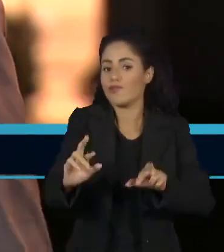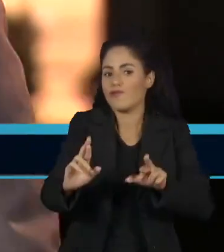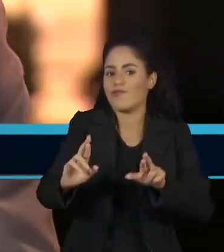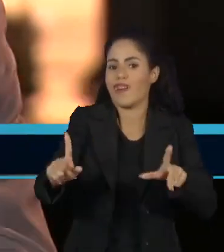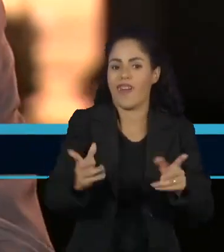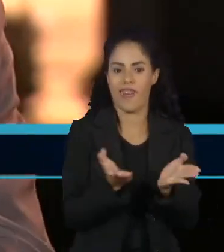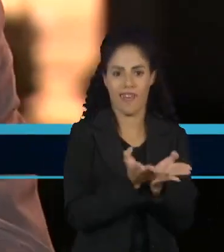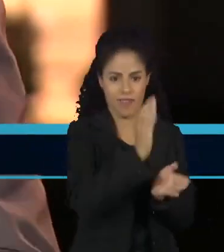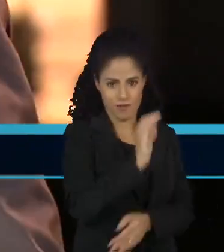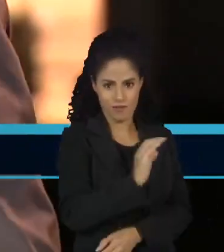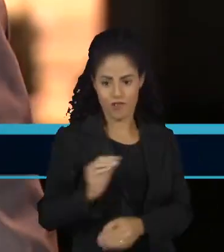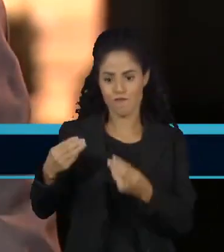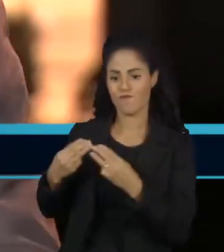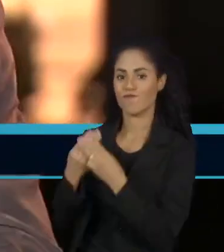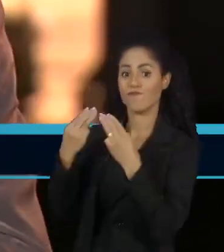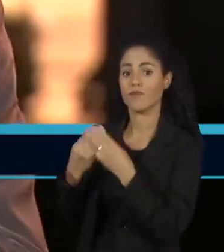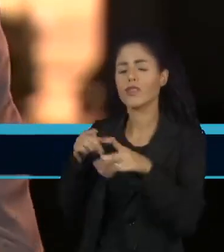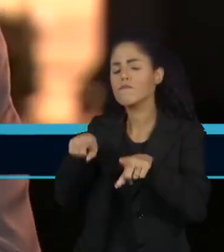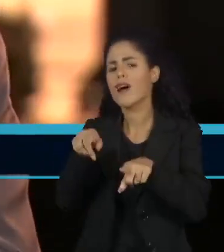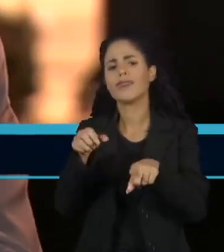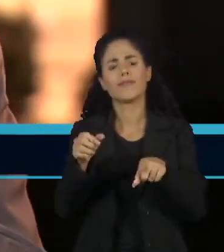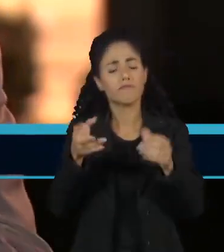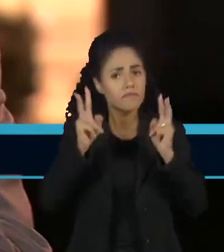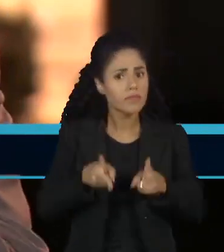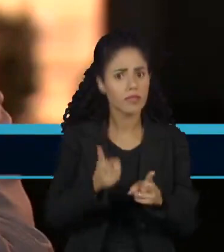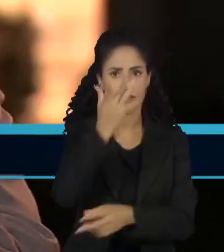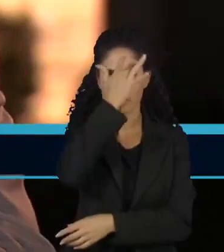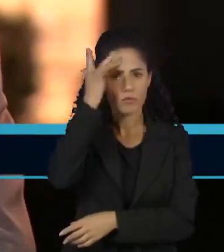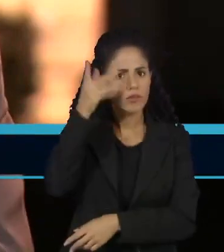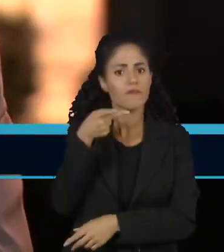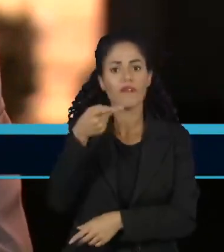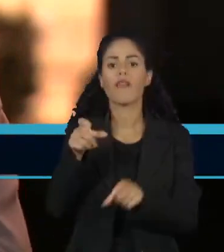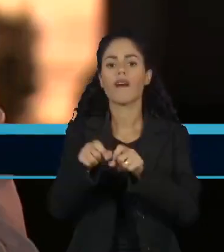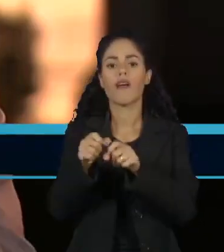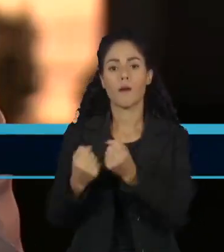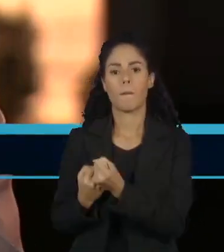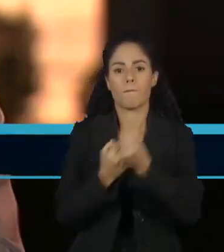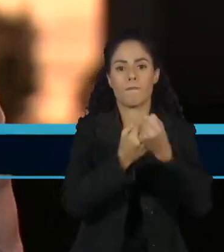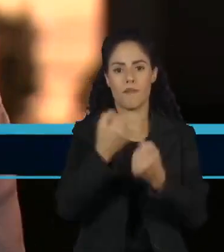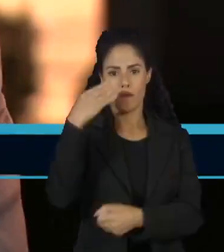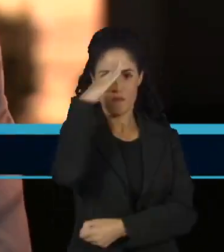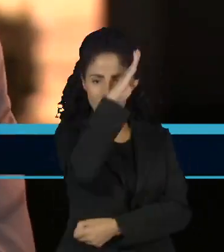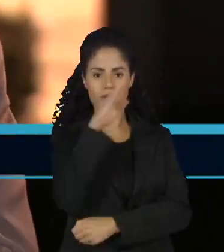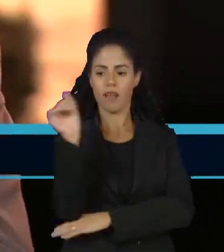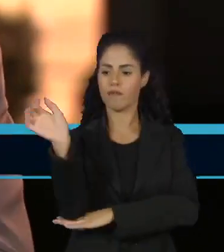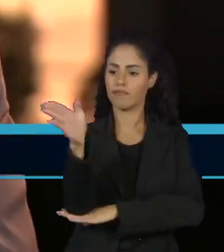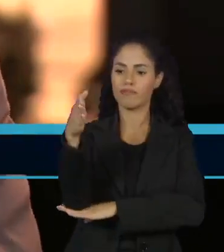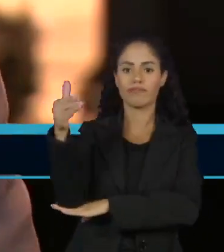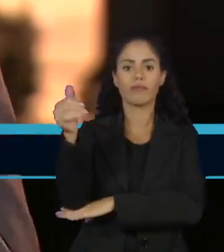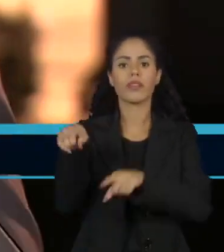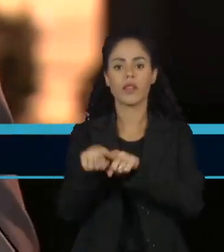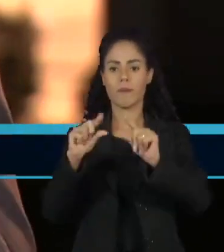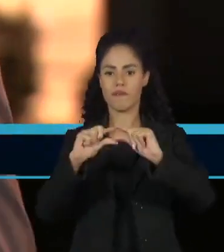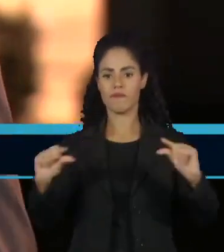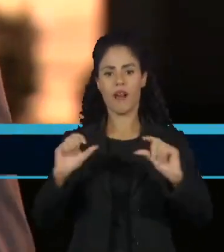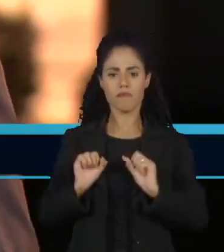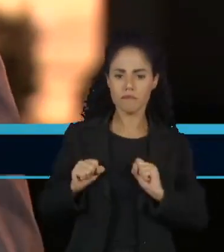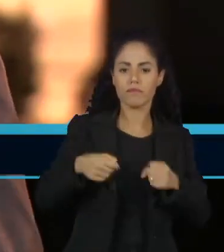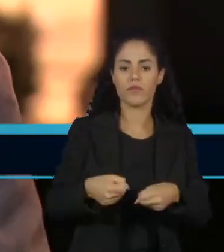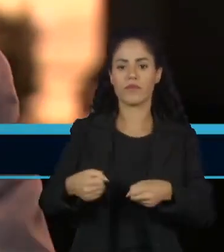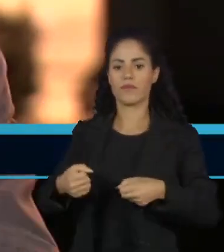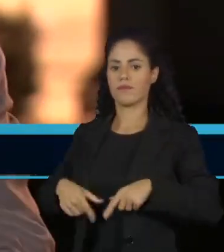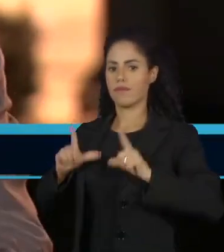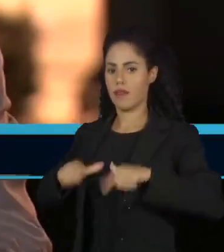cristianismo. Esse tipo de manifestação sempre foi vista em eventos de bolsonaristas, com a presença de bandeiras e frases em defesa de